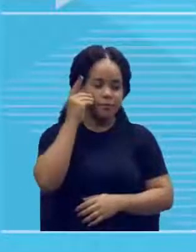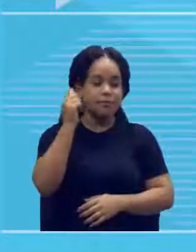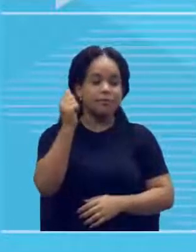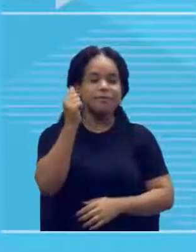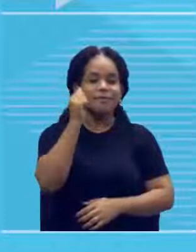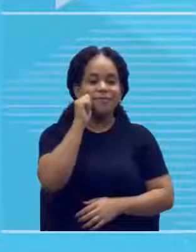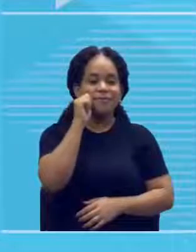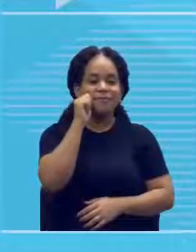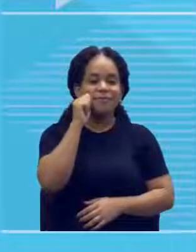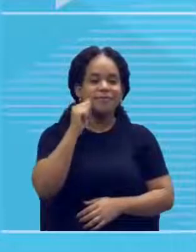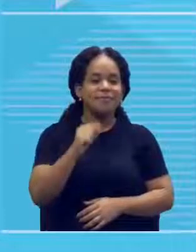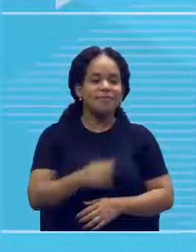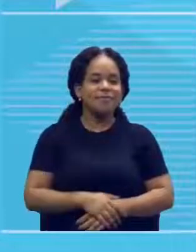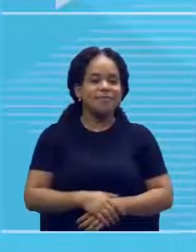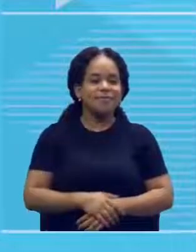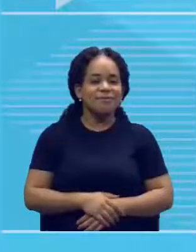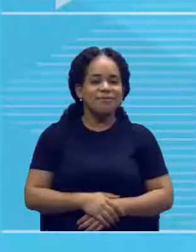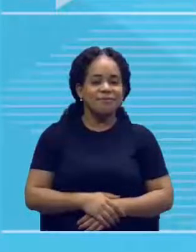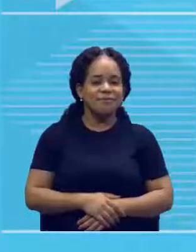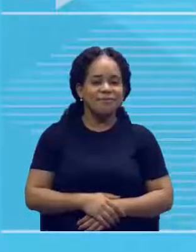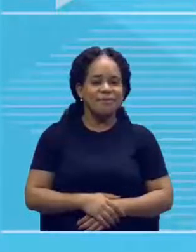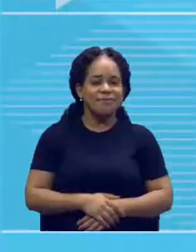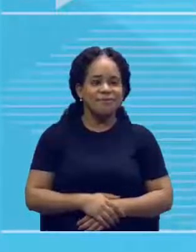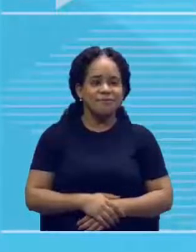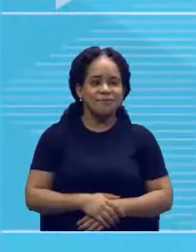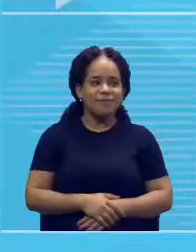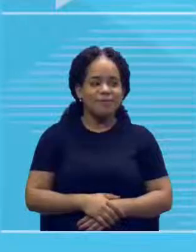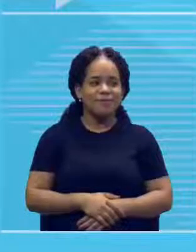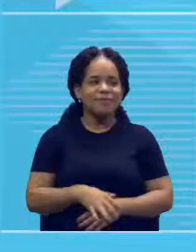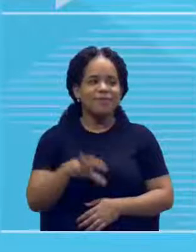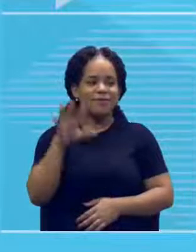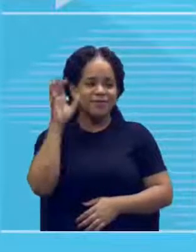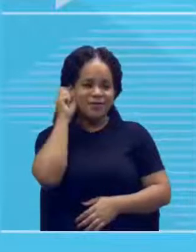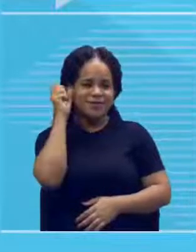minha filha. Me conte bem o que é que você ouvia na sua infância.